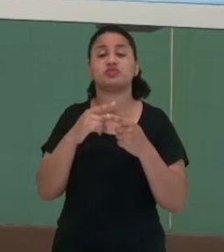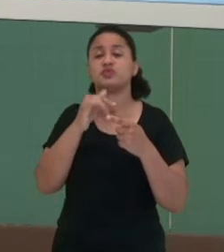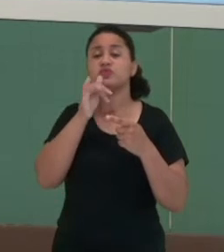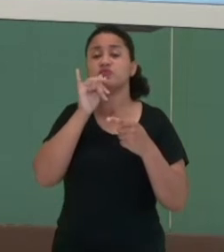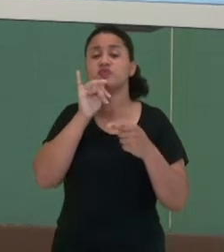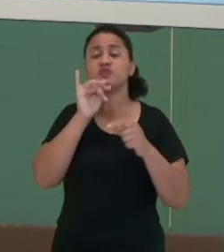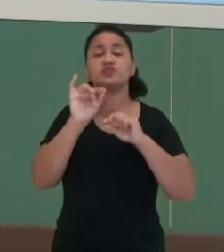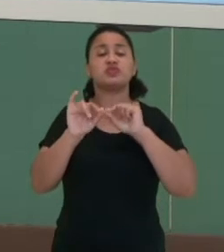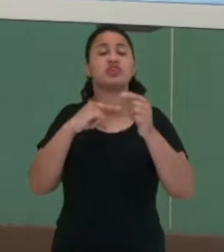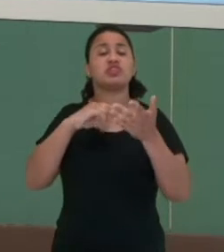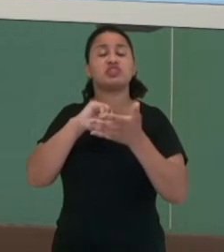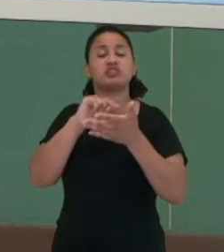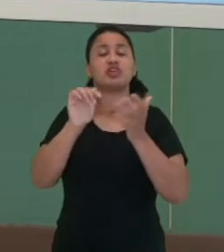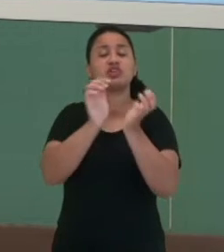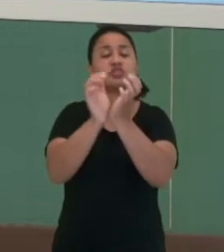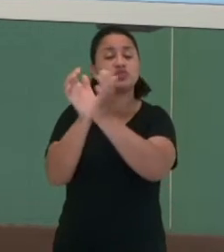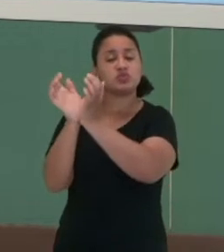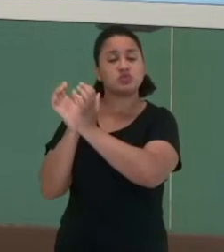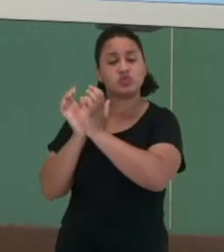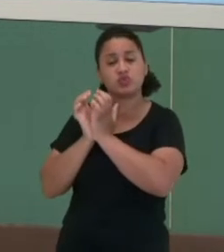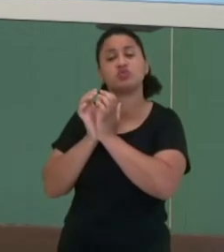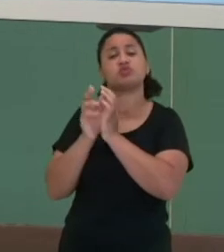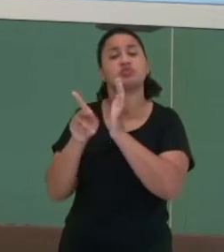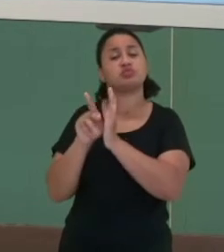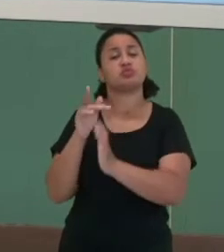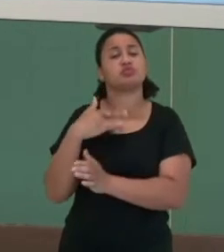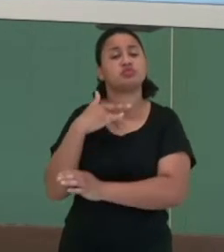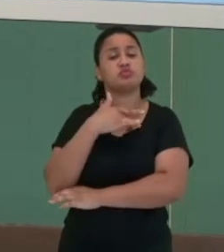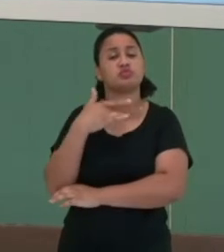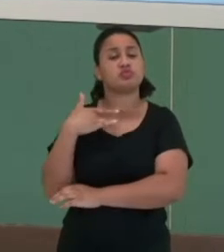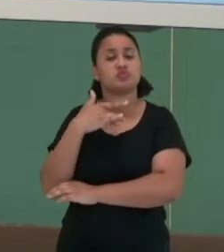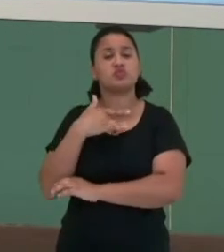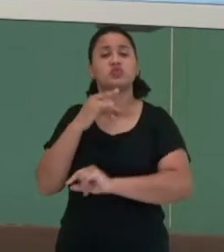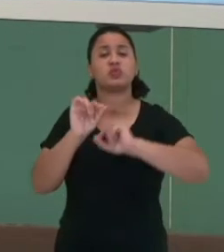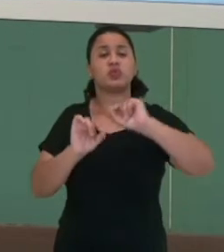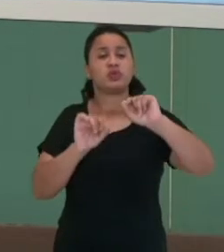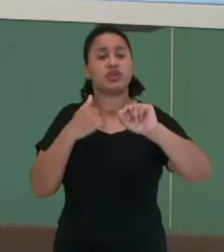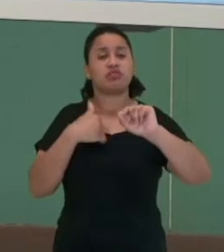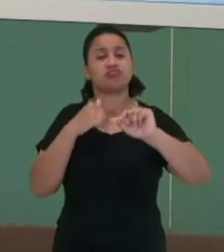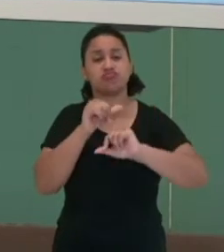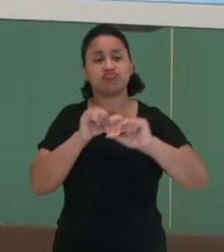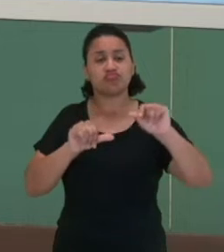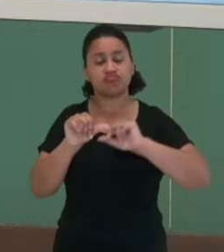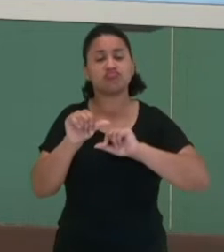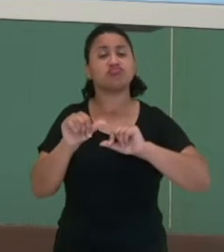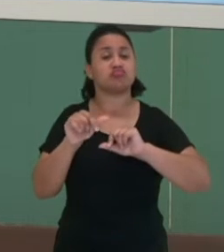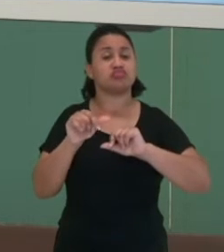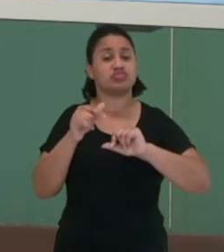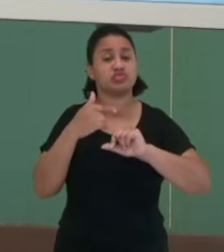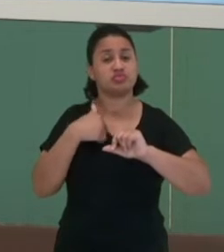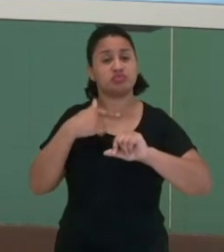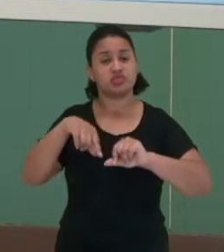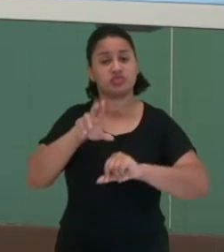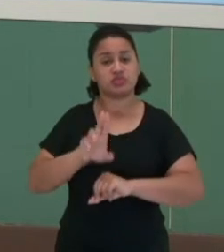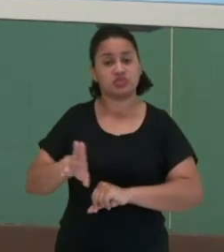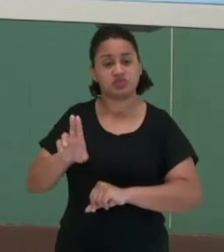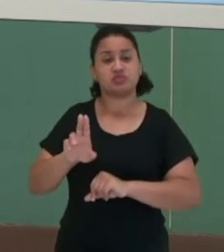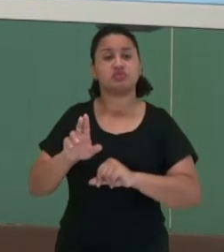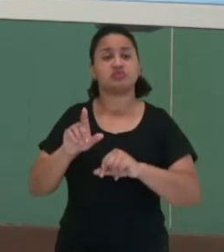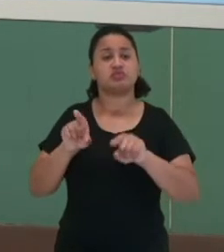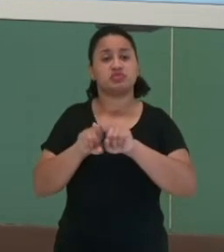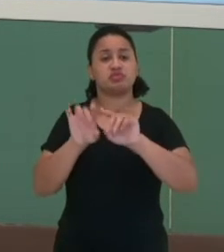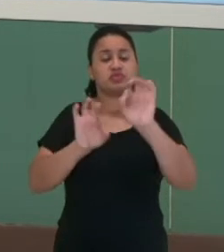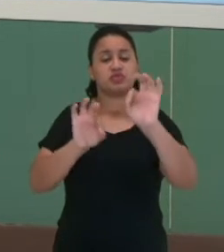exemplo, várias cooperativas de saúde que viraram os planos de saúde que a gente utiliza no país.